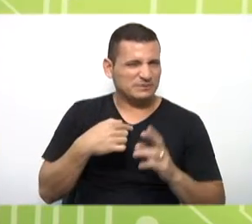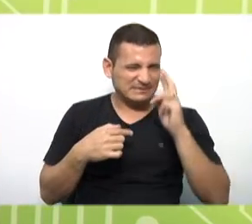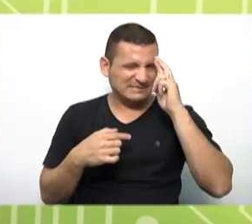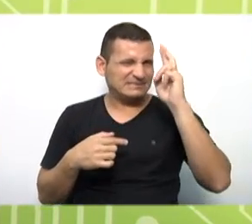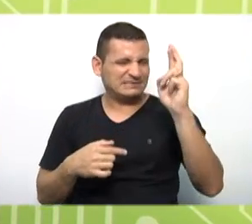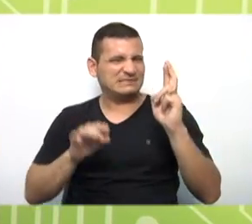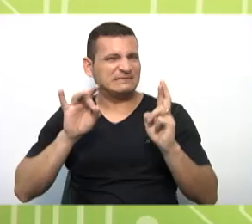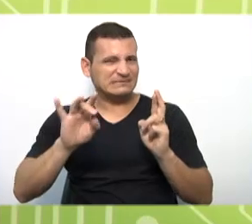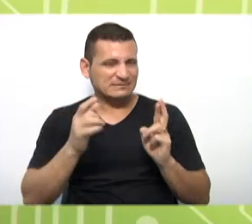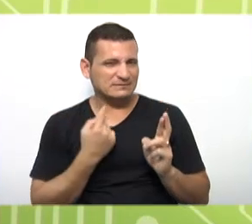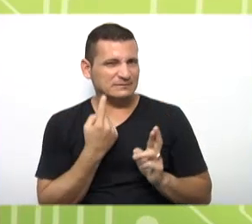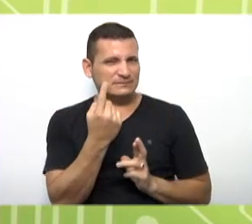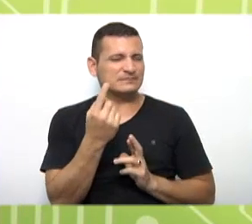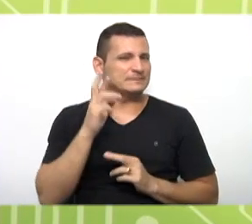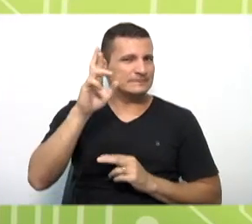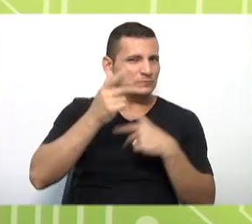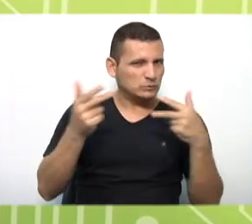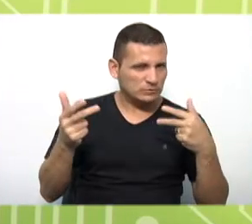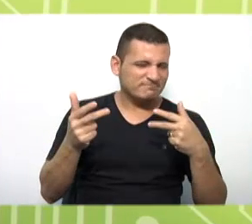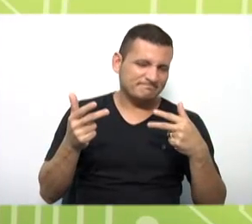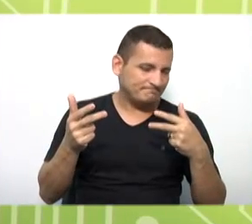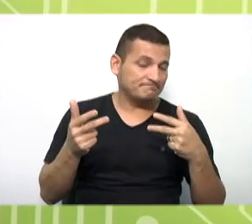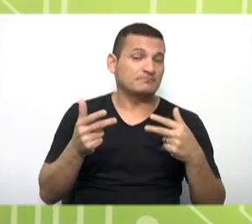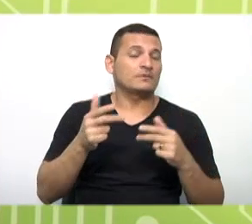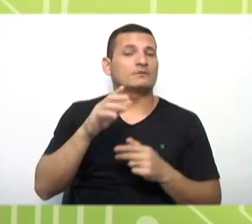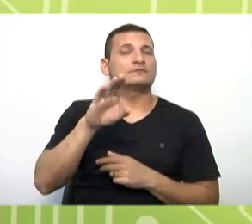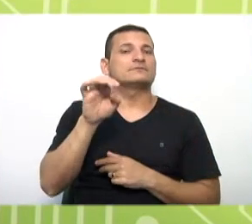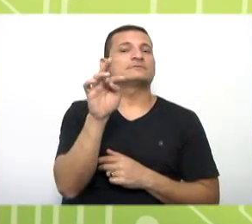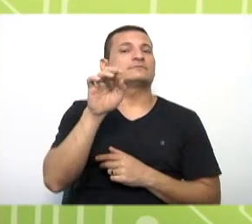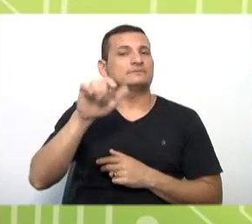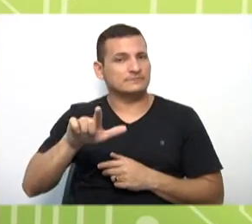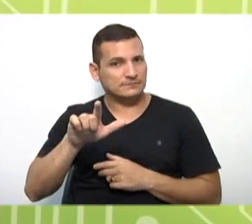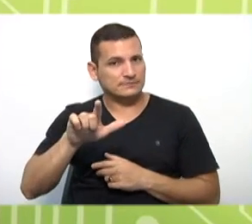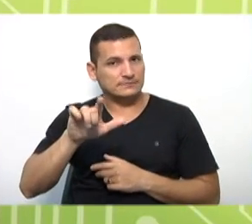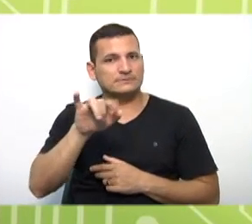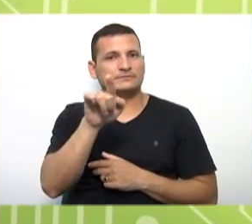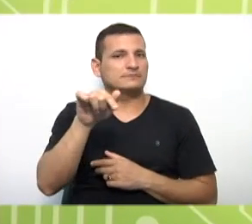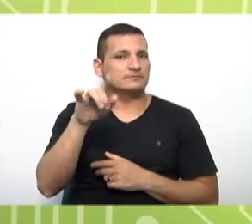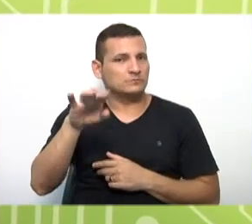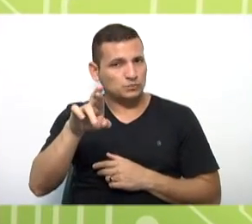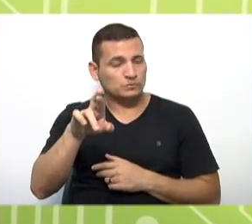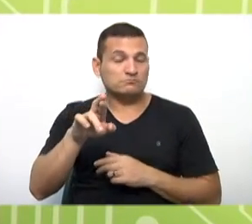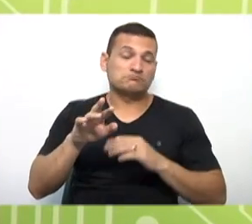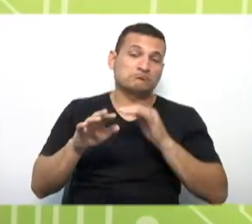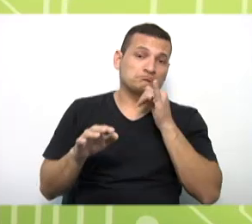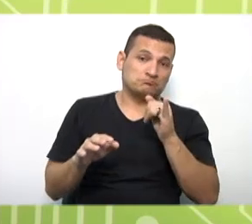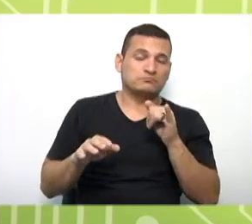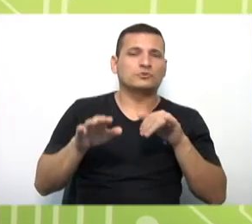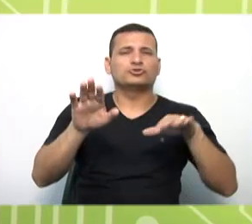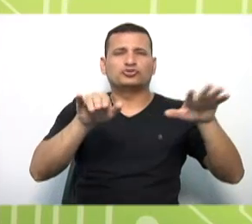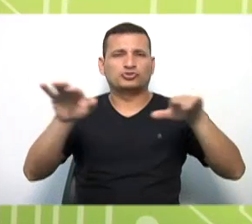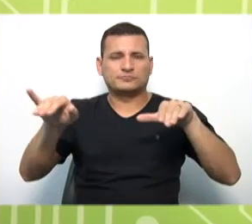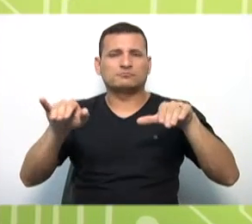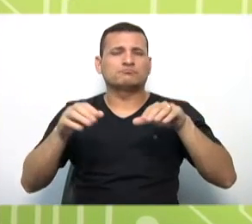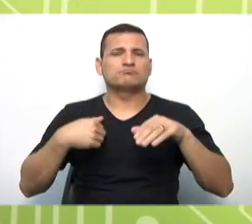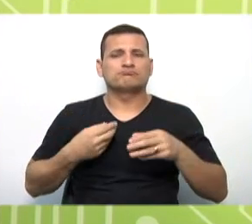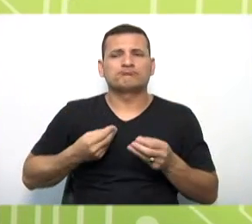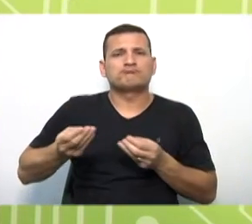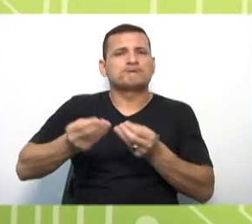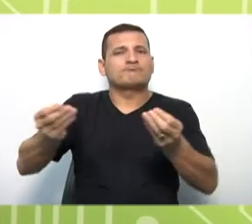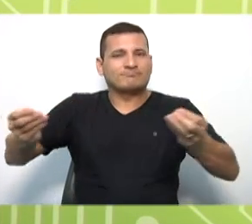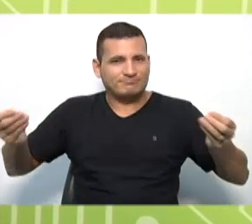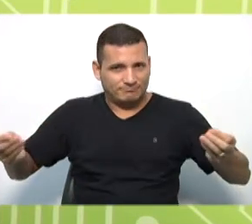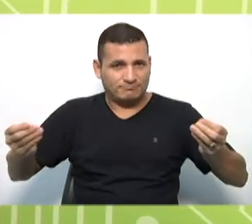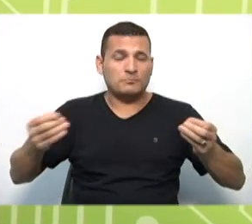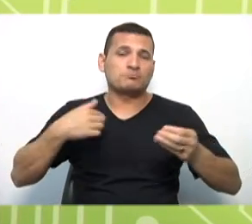eu descentralizo, atribuo responsabilidades aos meus colaboradores, eu tenho um papel de um líder. Nós vamos